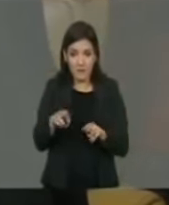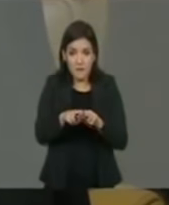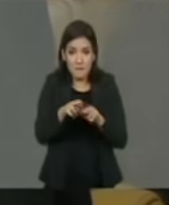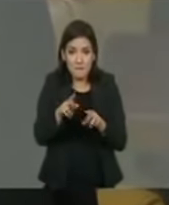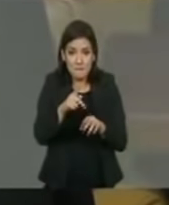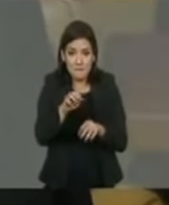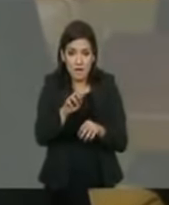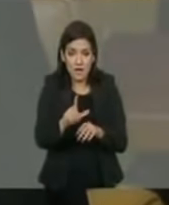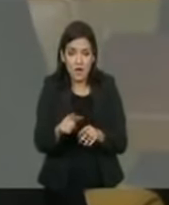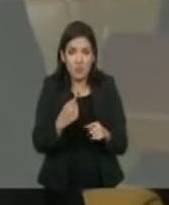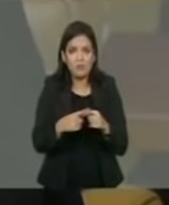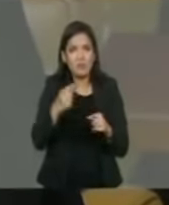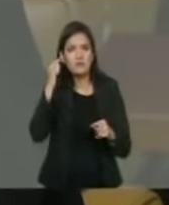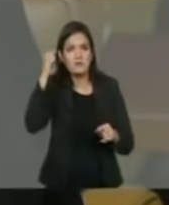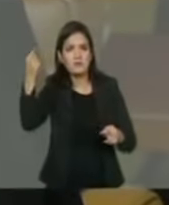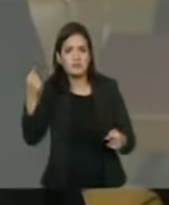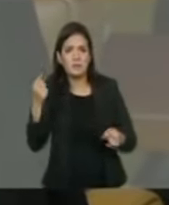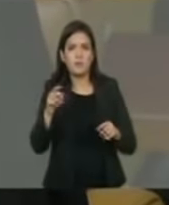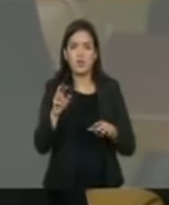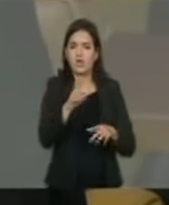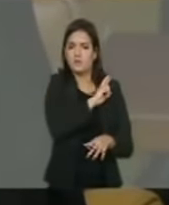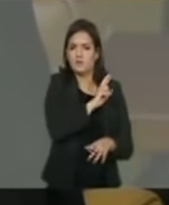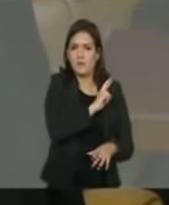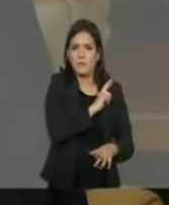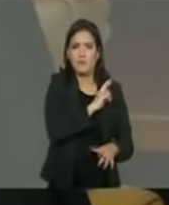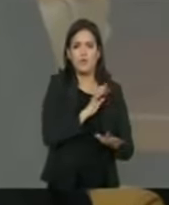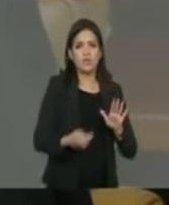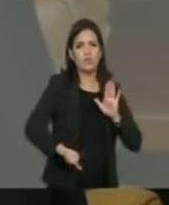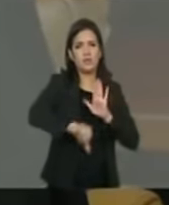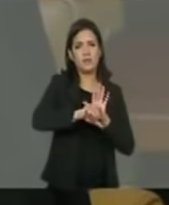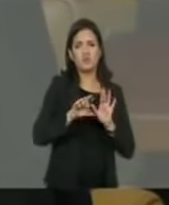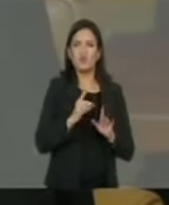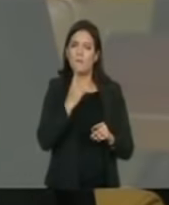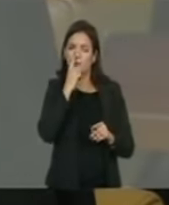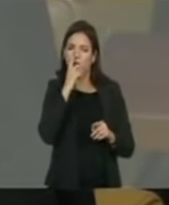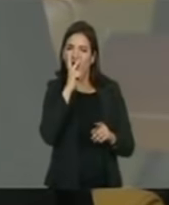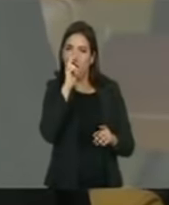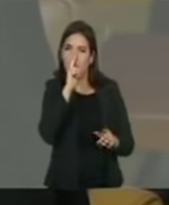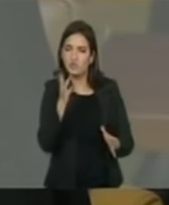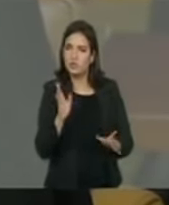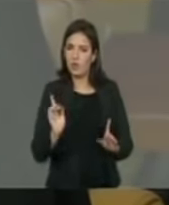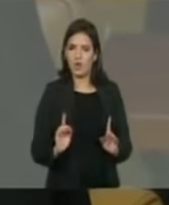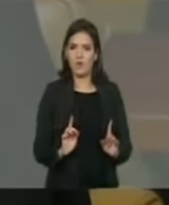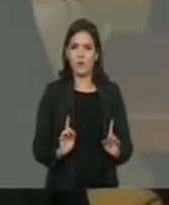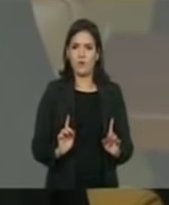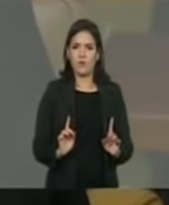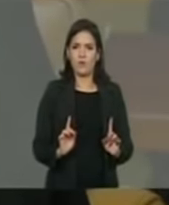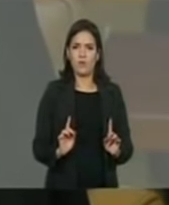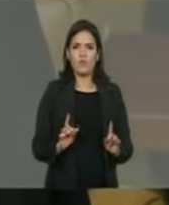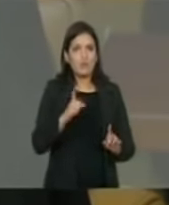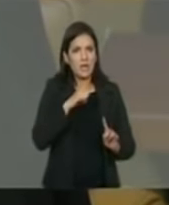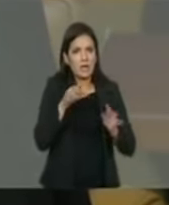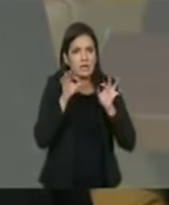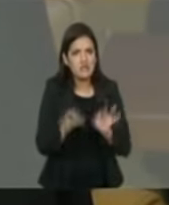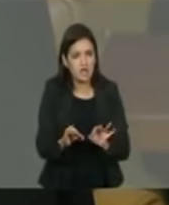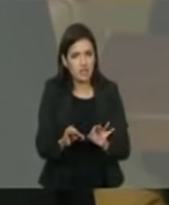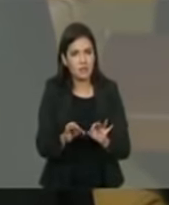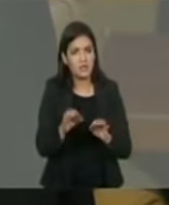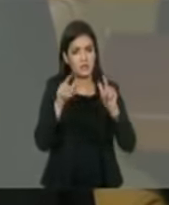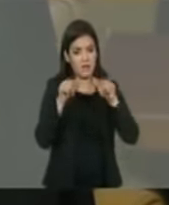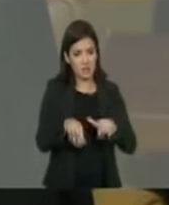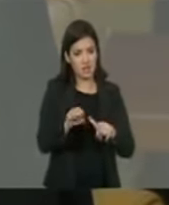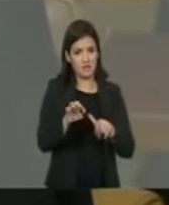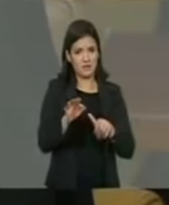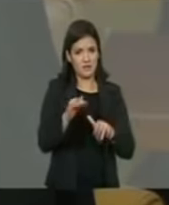nem responsabilidade criminal por mera suspeita e aqui me as ruas precedentes a jurisprudência desta corte enfatiza